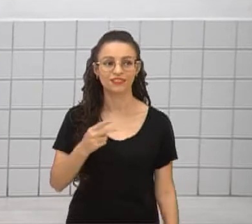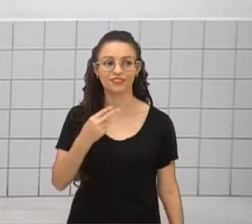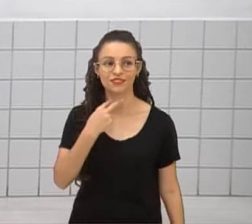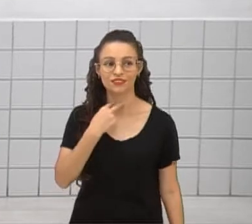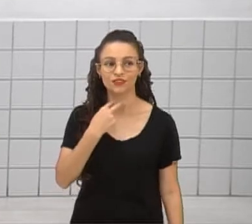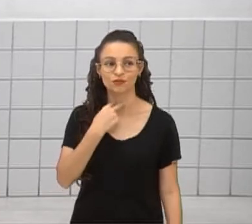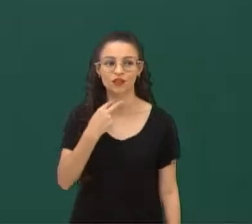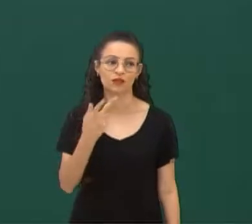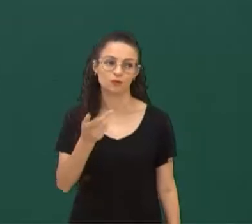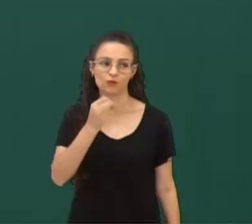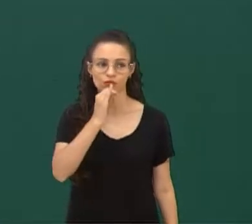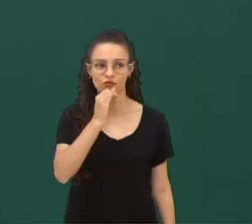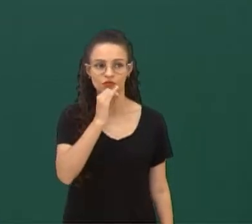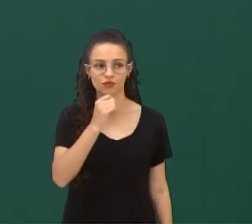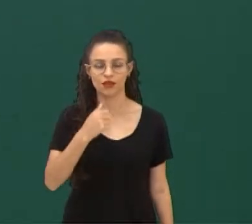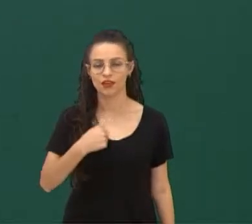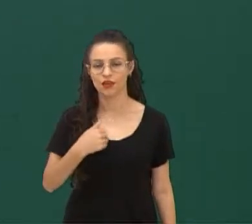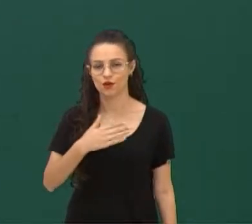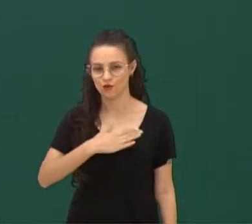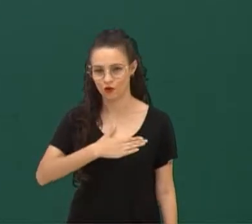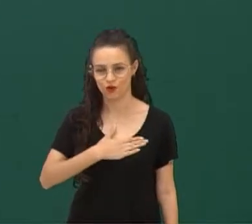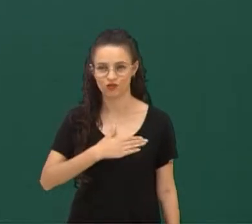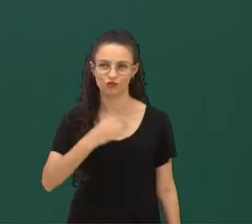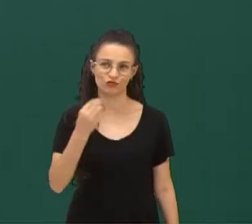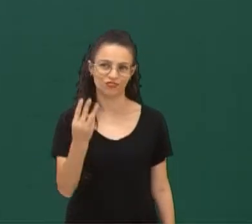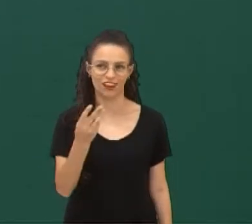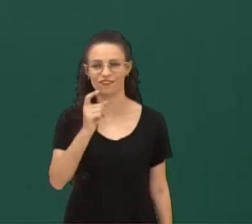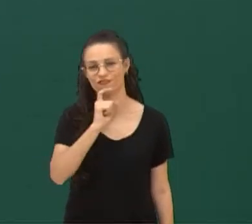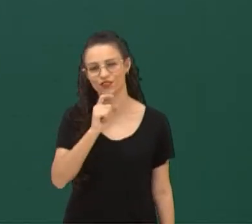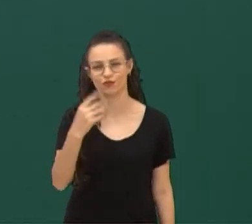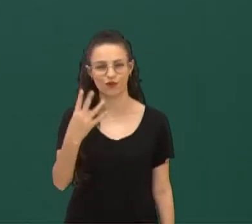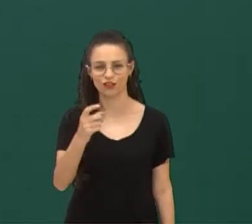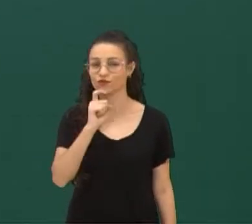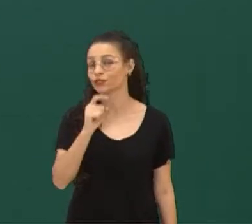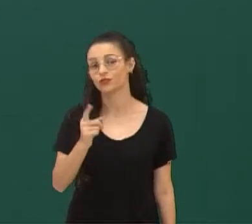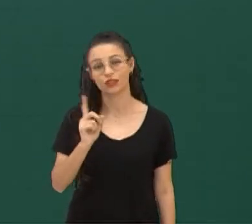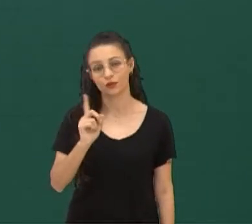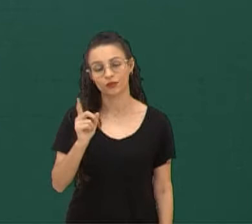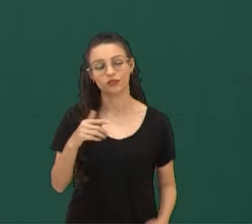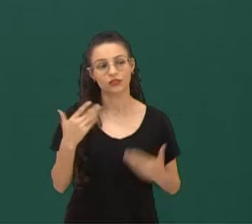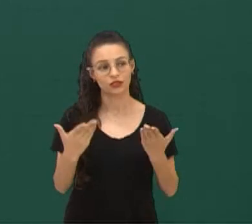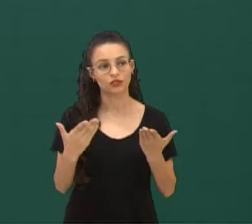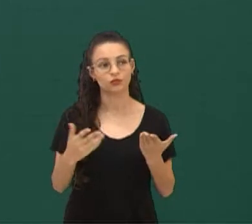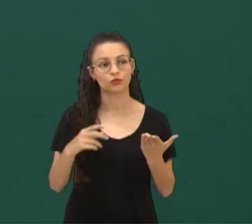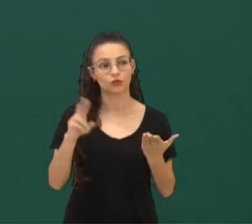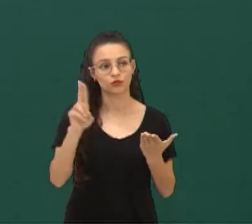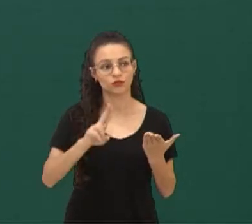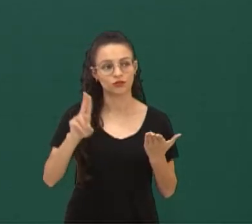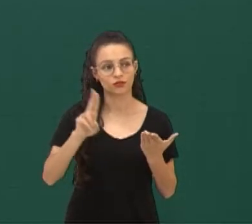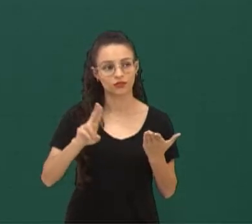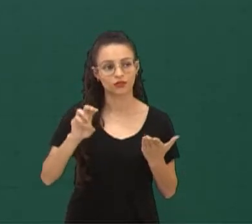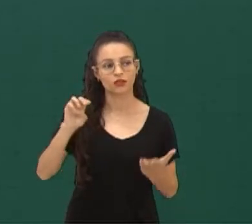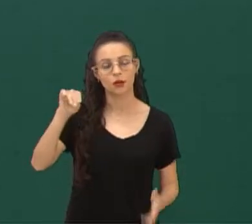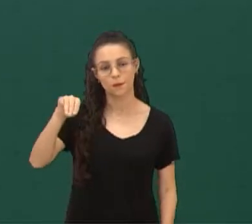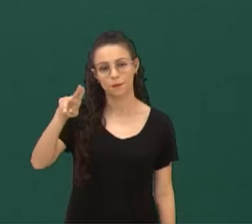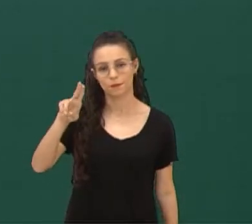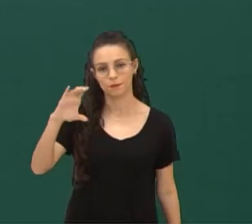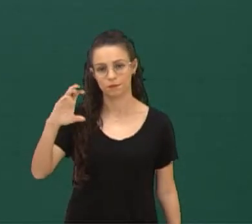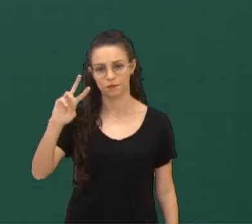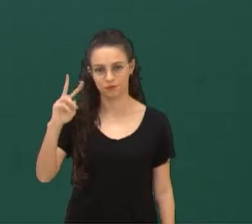não né Eu gosto de três frios quatro frios não faz sentido Então nesse caso do lado você utilizar Então nossa